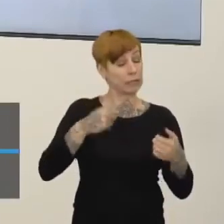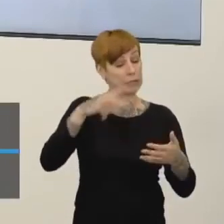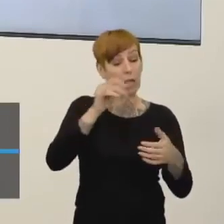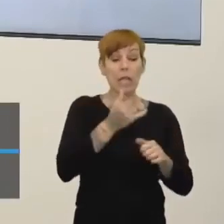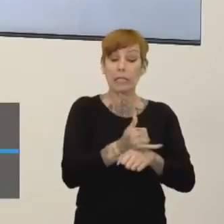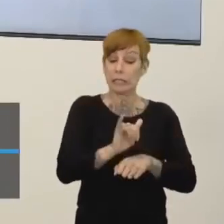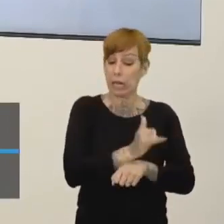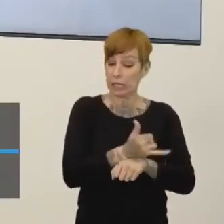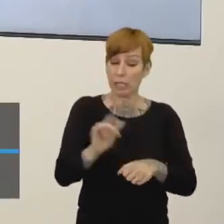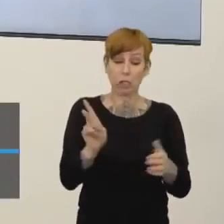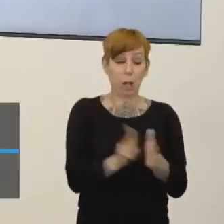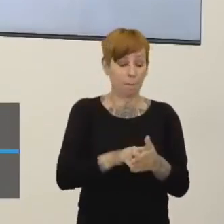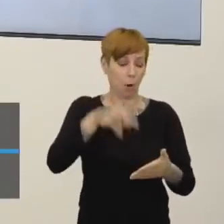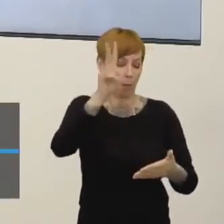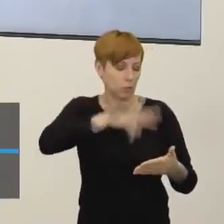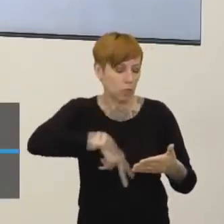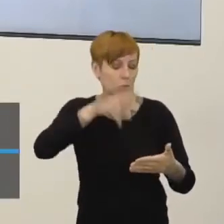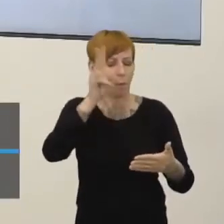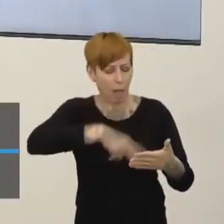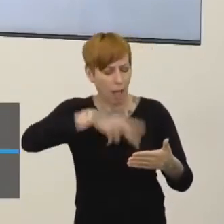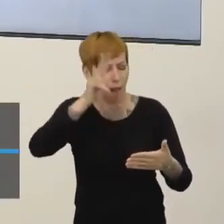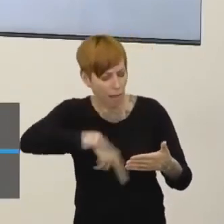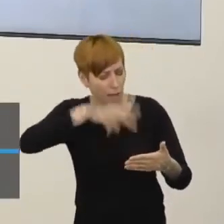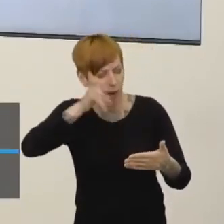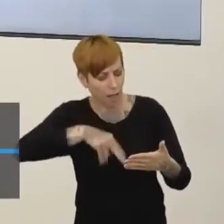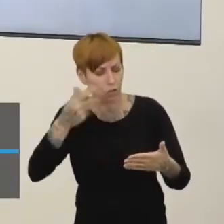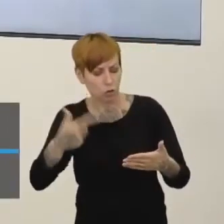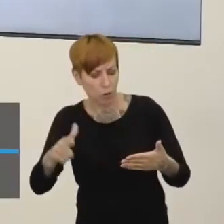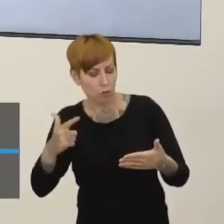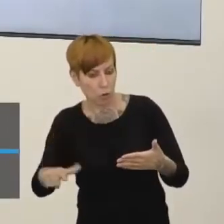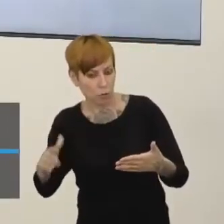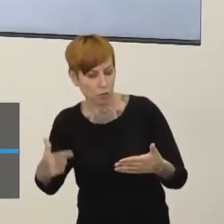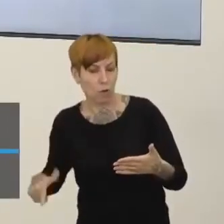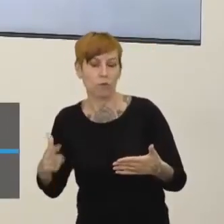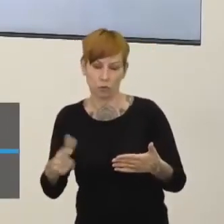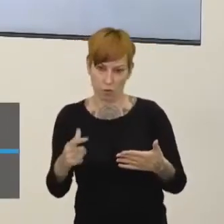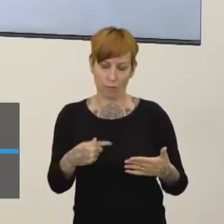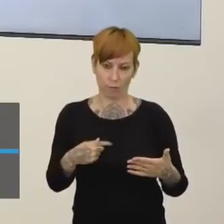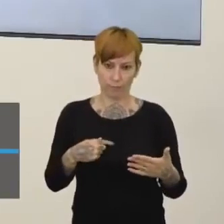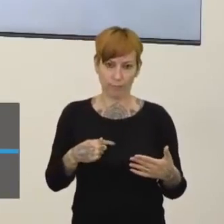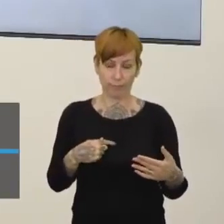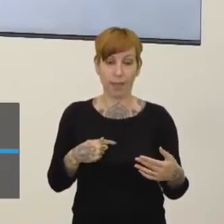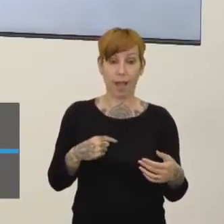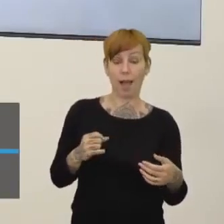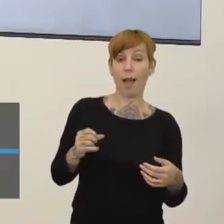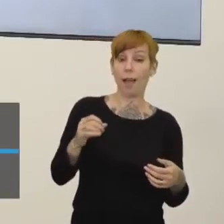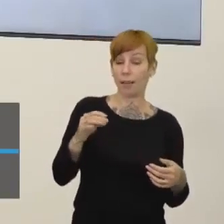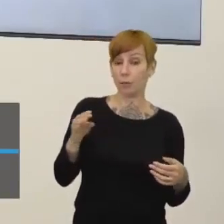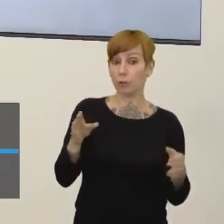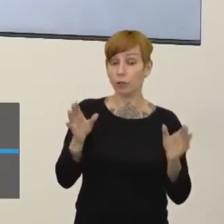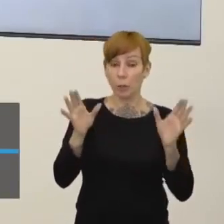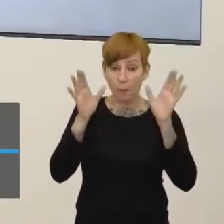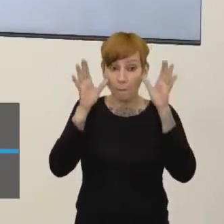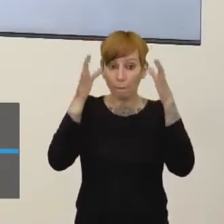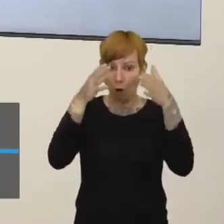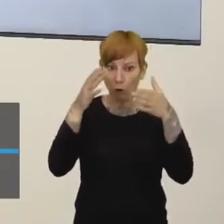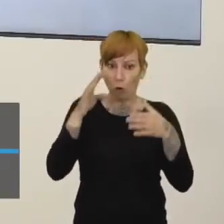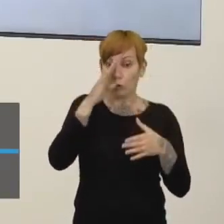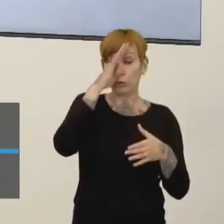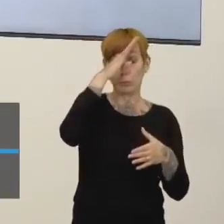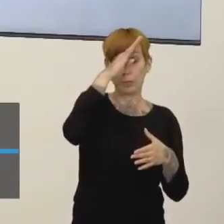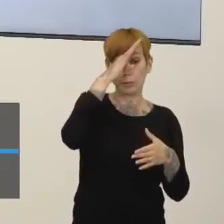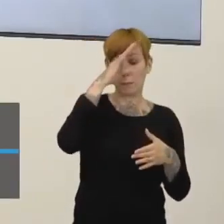tá? Vocês pegaram, então, as informações, né, principais e pensem também na questão dos